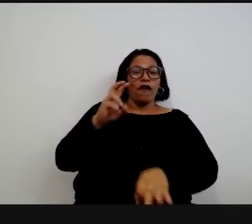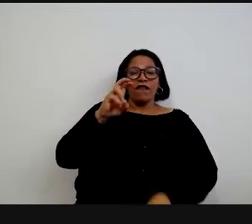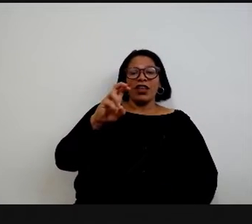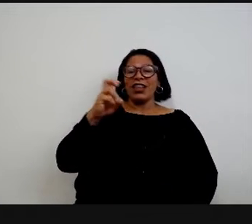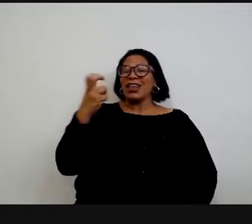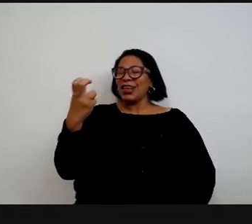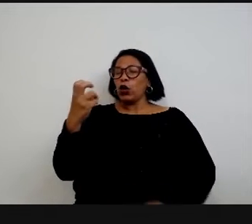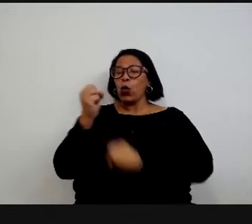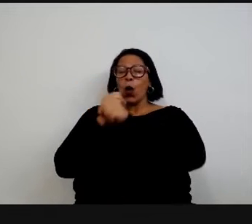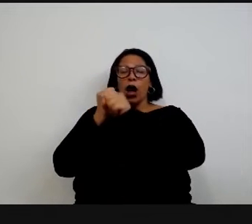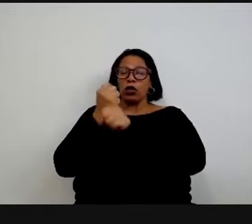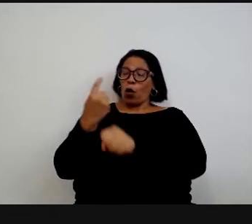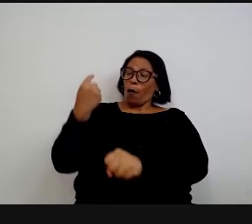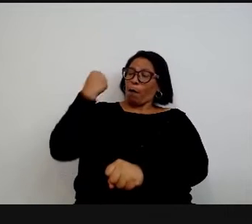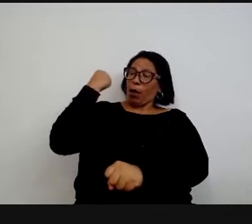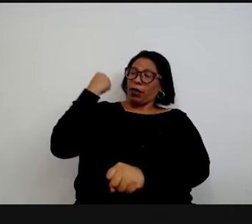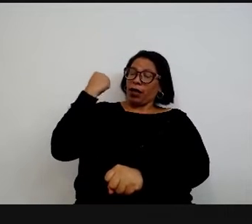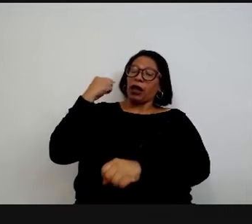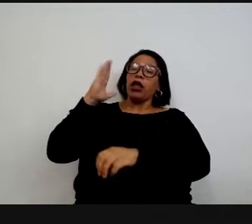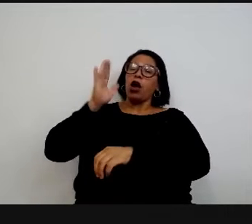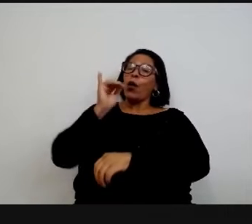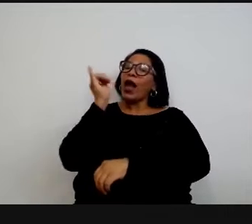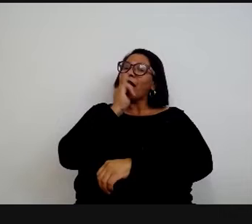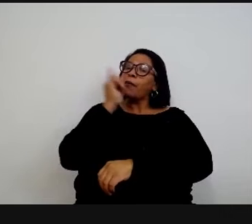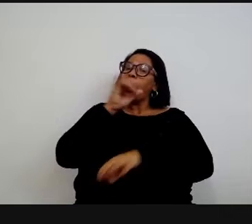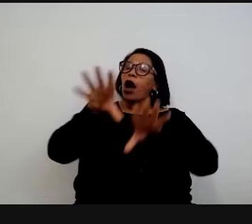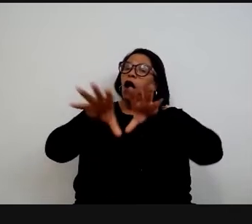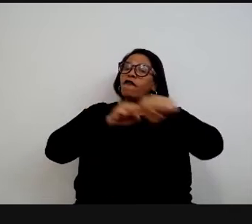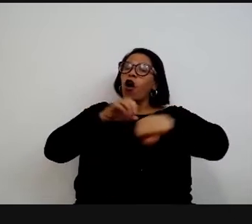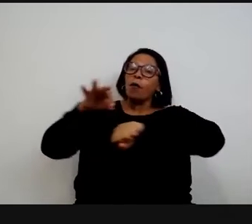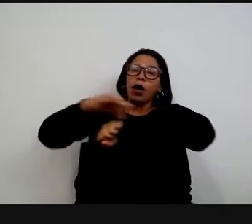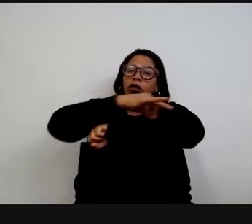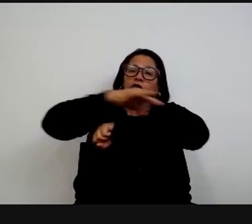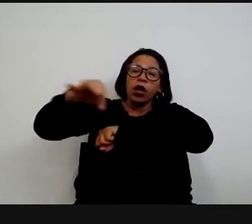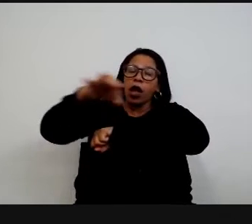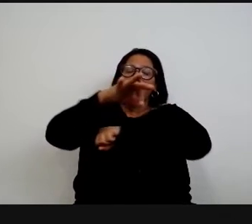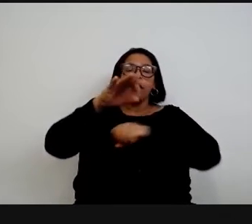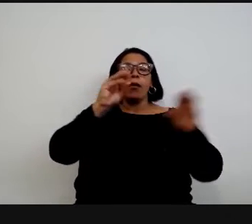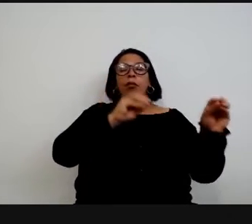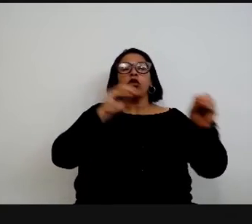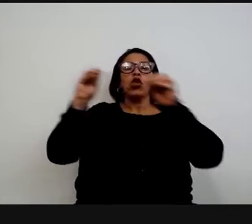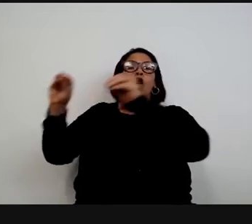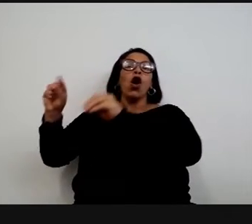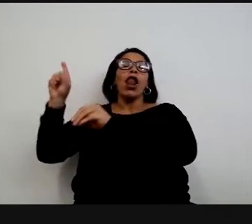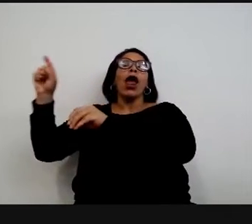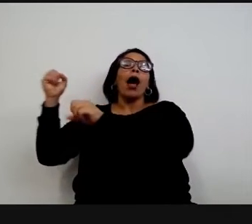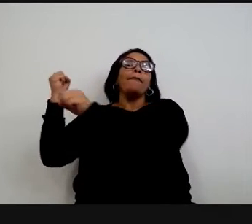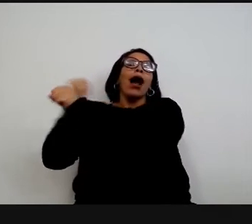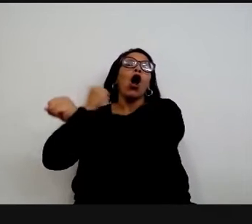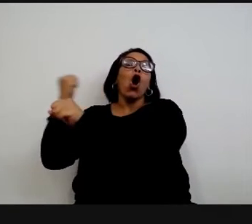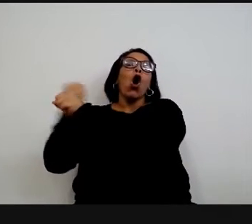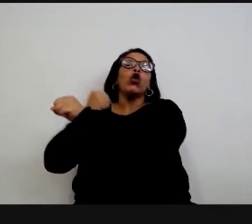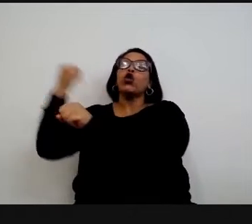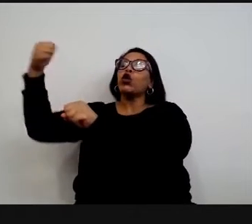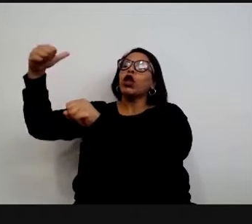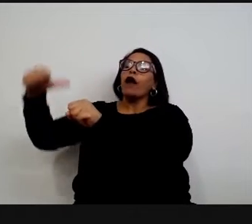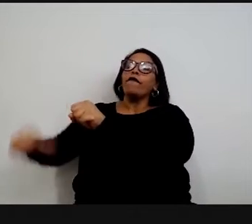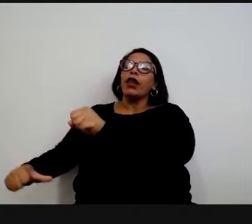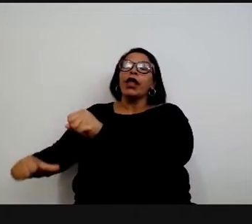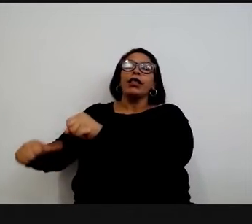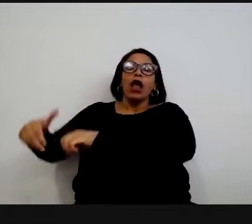25 anos atrás, eu, como era engenheira eletricista, fui para o Acre e me mandaram para fazer auditoria de obras públicas de